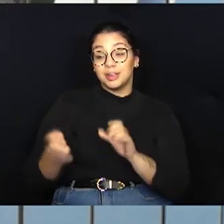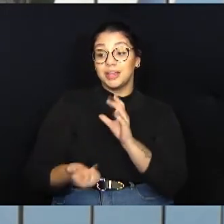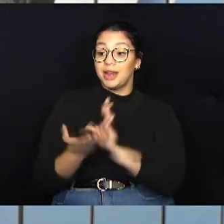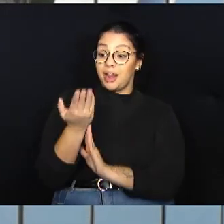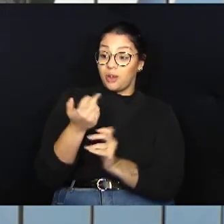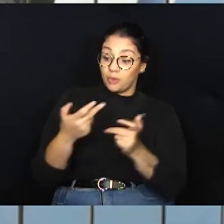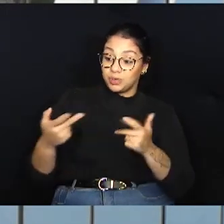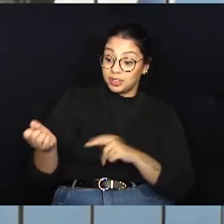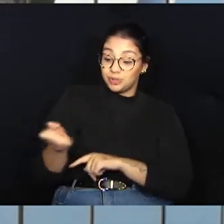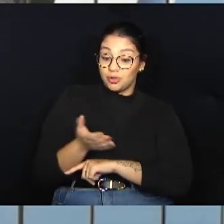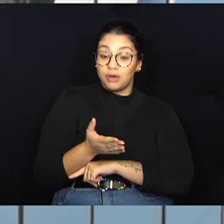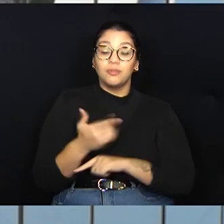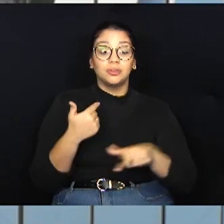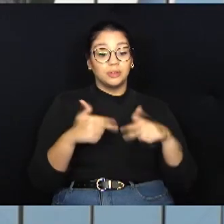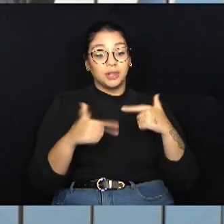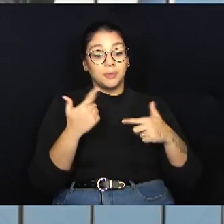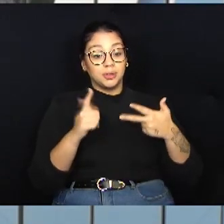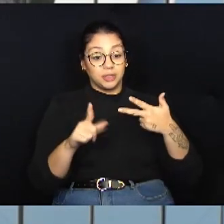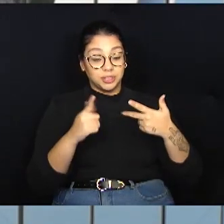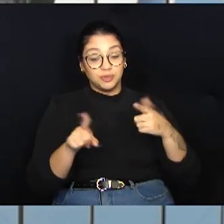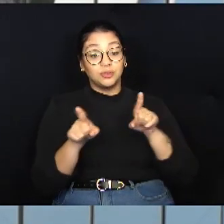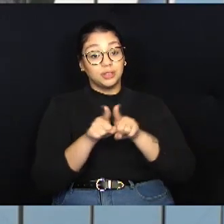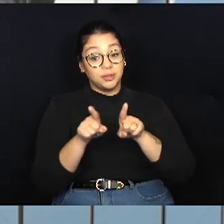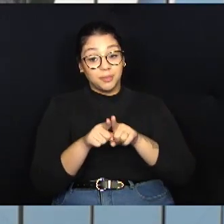no trabalho do Legislativo. Nós